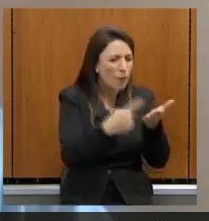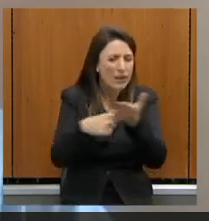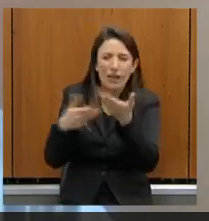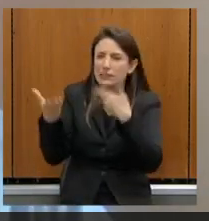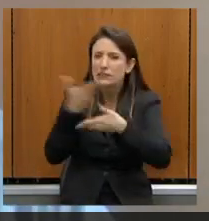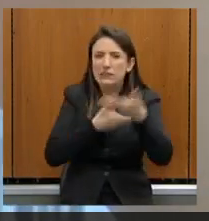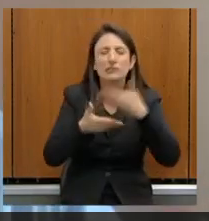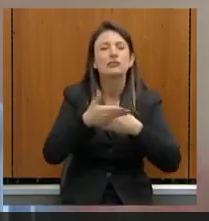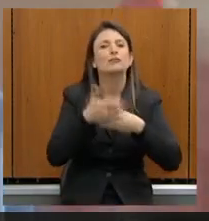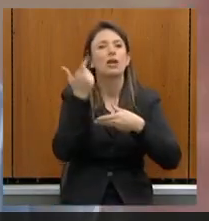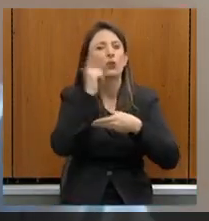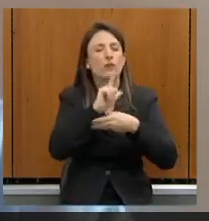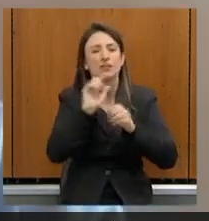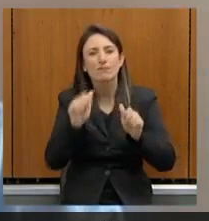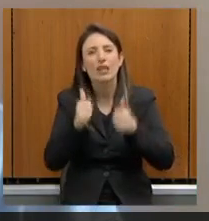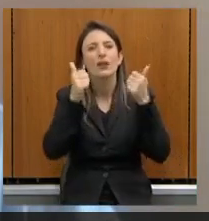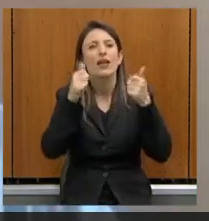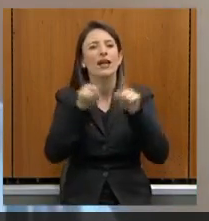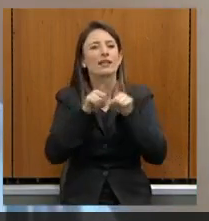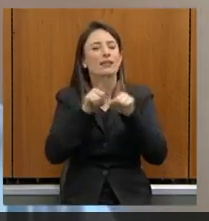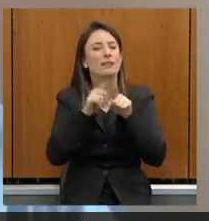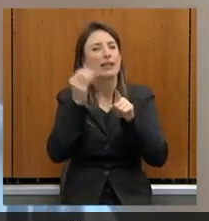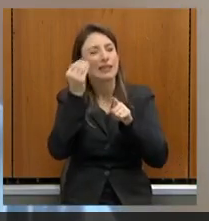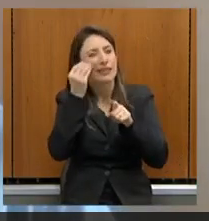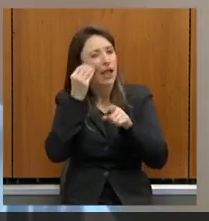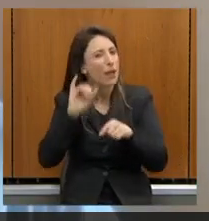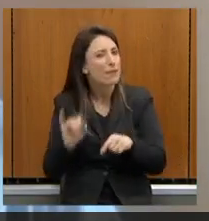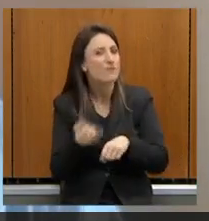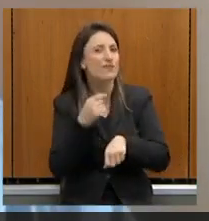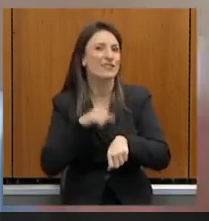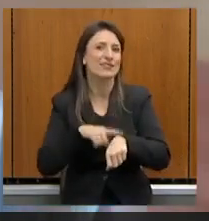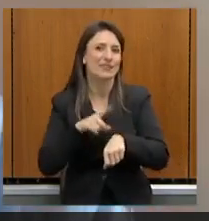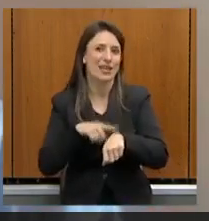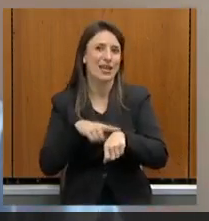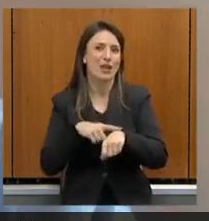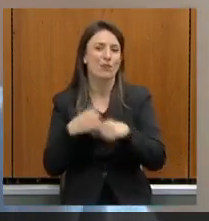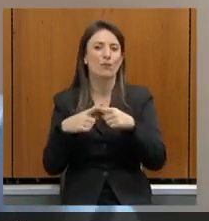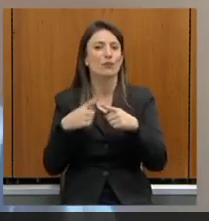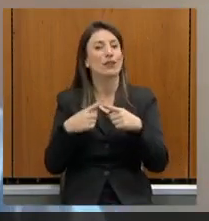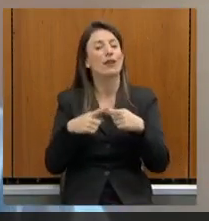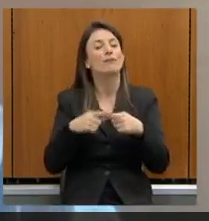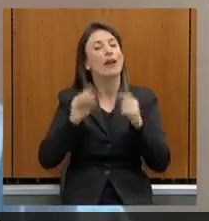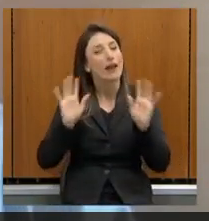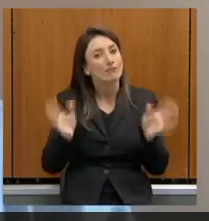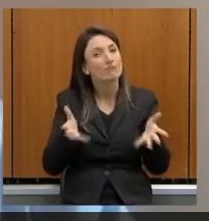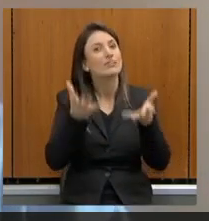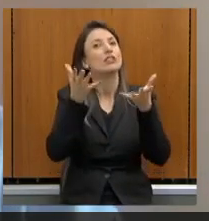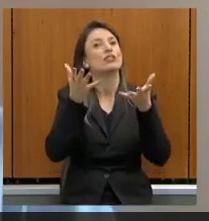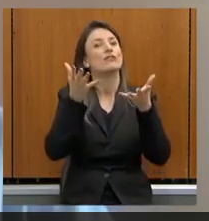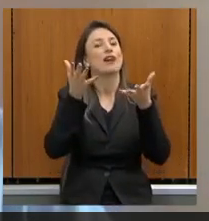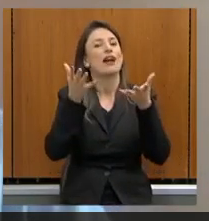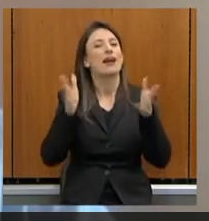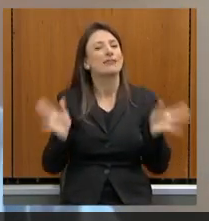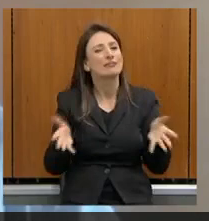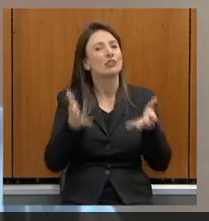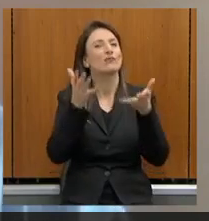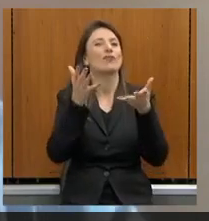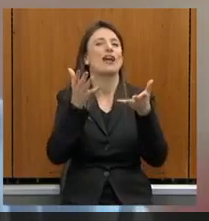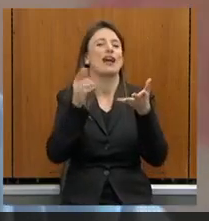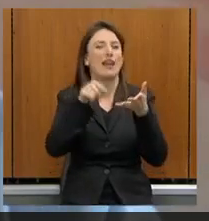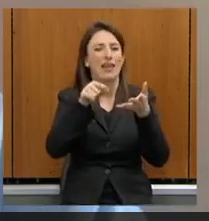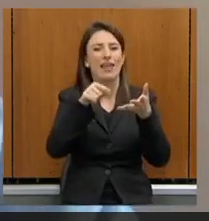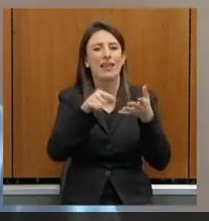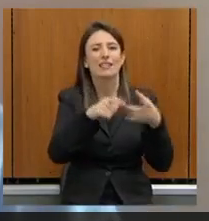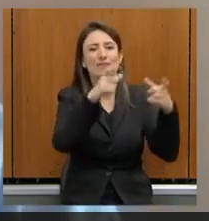nós ganharmos tempo no sentido de incentivo e de retomada desses que ficaram parados